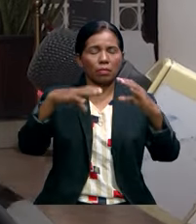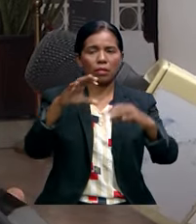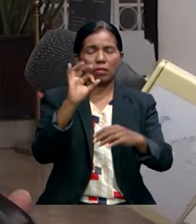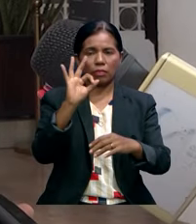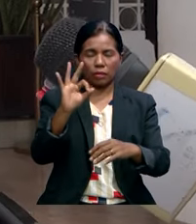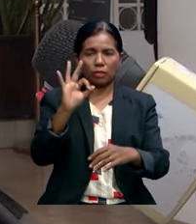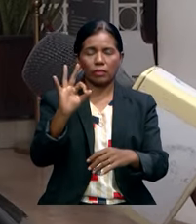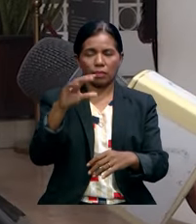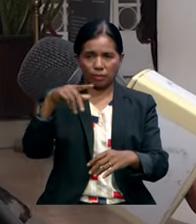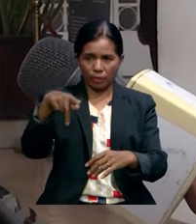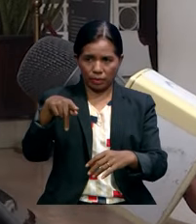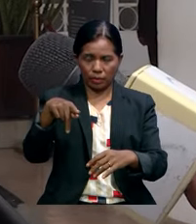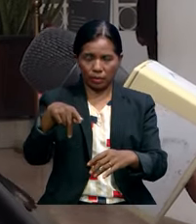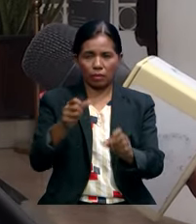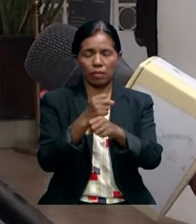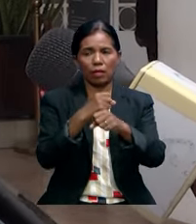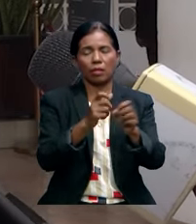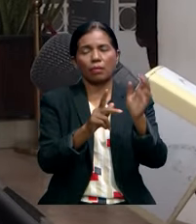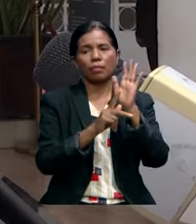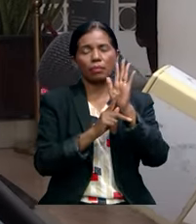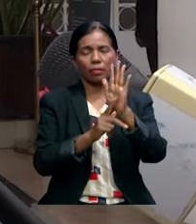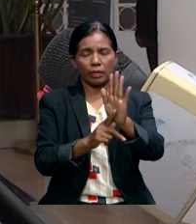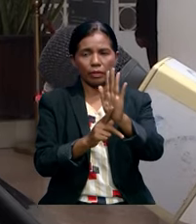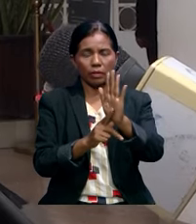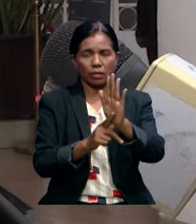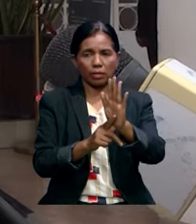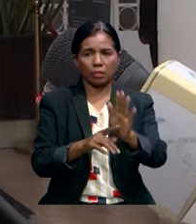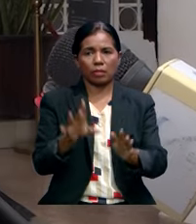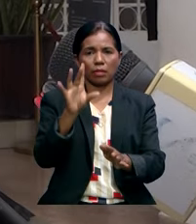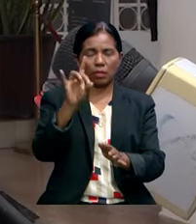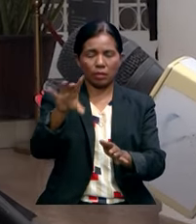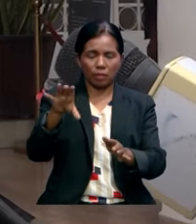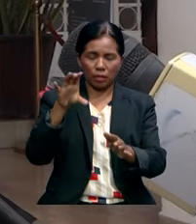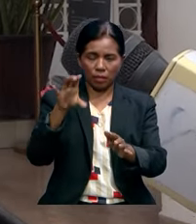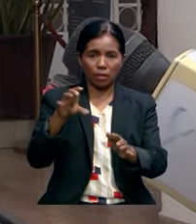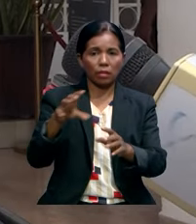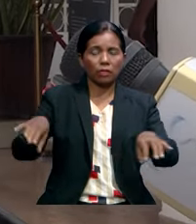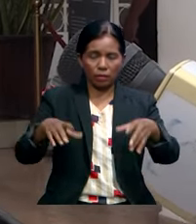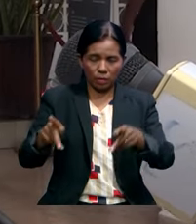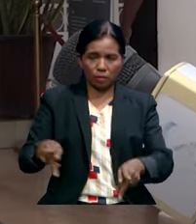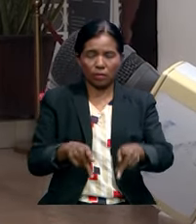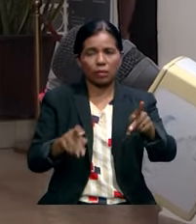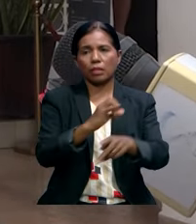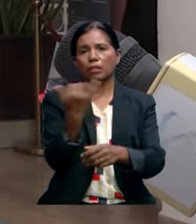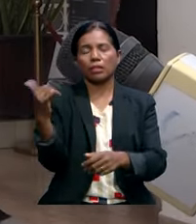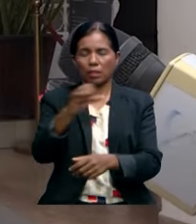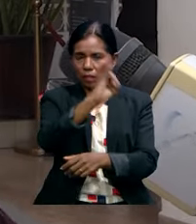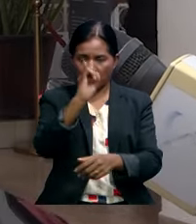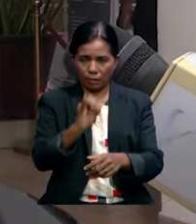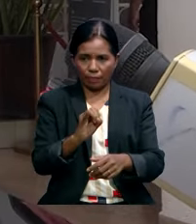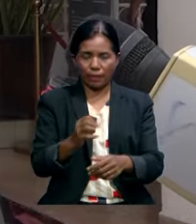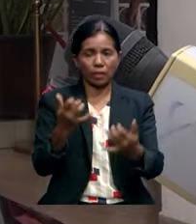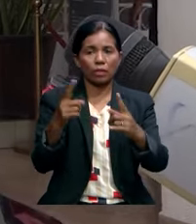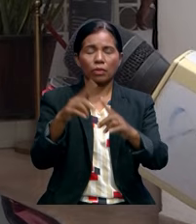tolo promoção por mérito ba 800 e tal funcionários públicos né que se identificam o hin